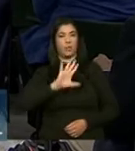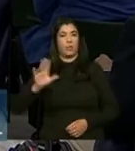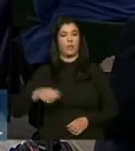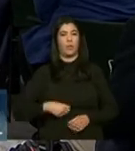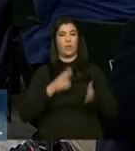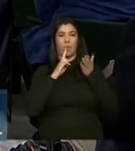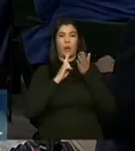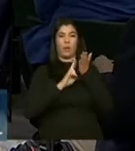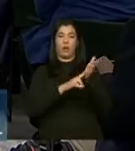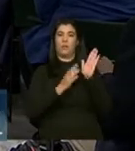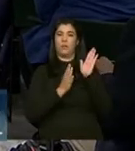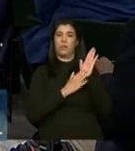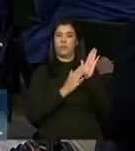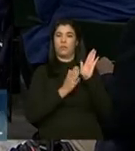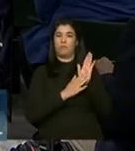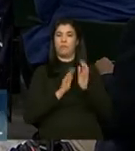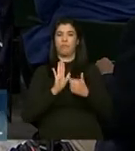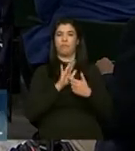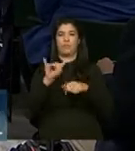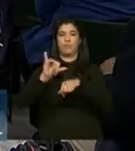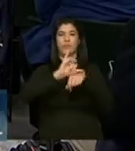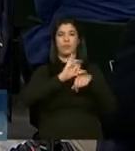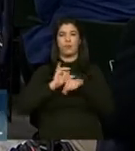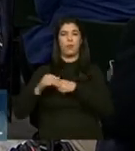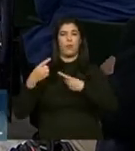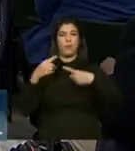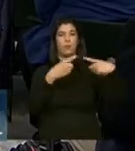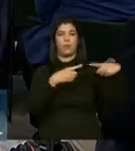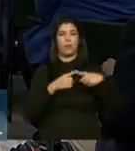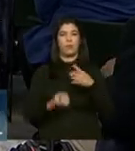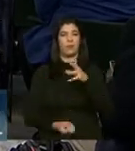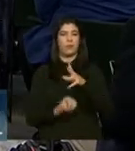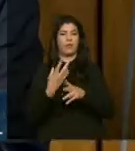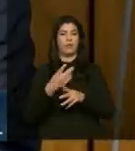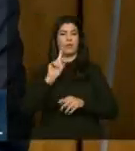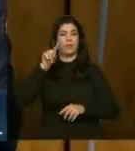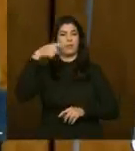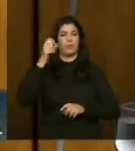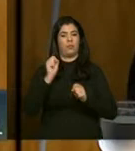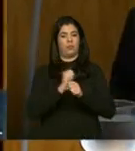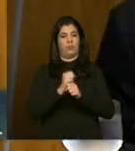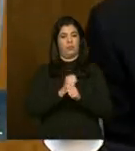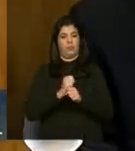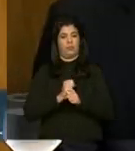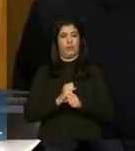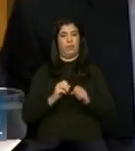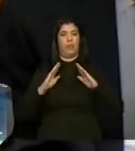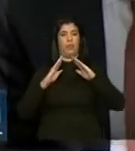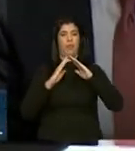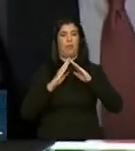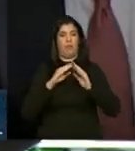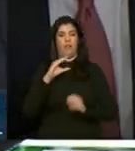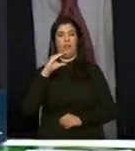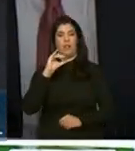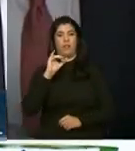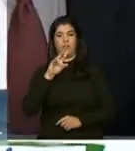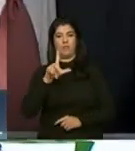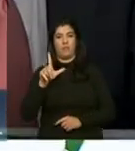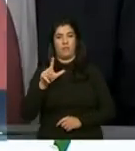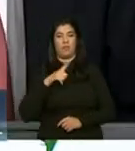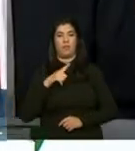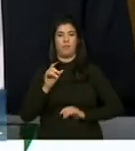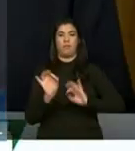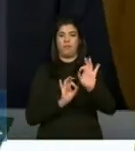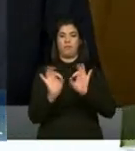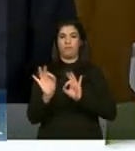para aumentar a competitividade para os próximos anos. A Casa Civil e o Ministério da Fazenda, do